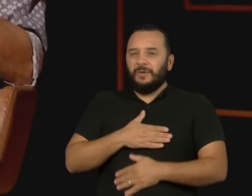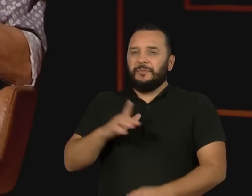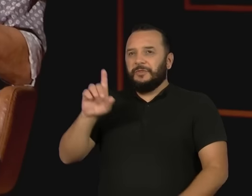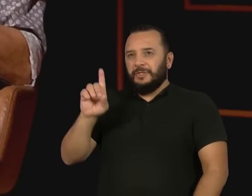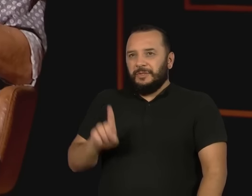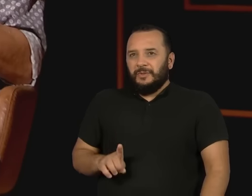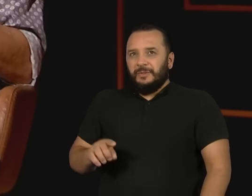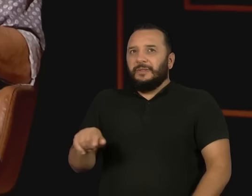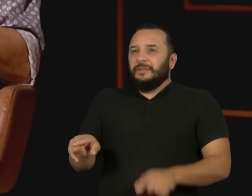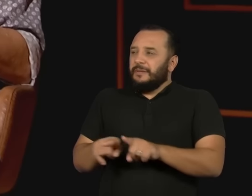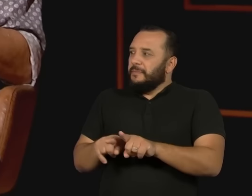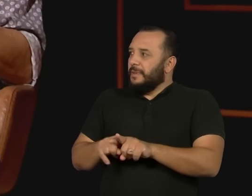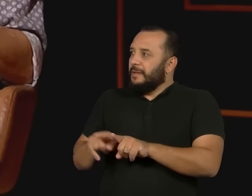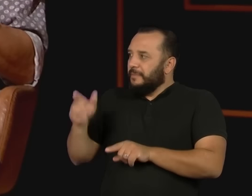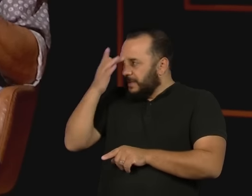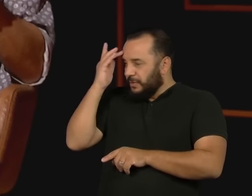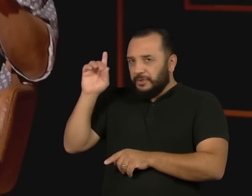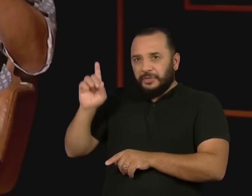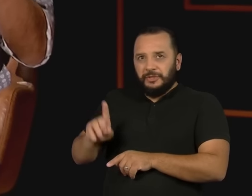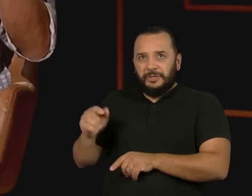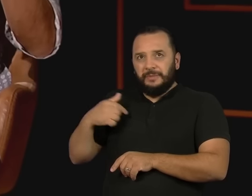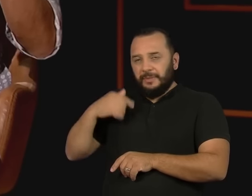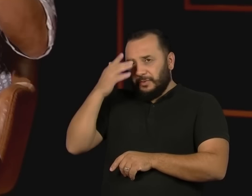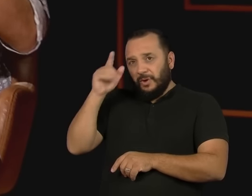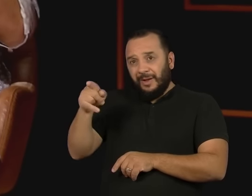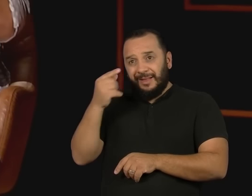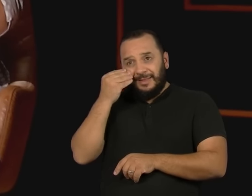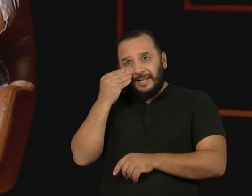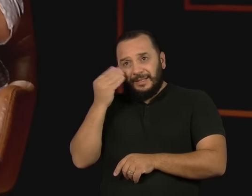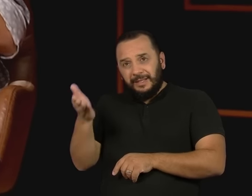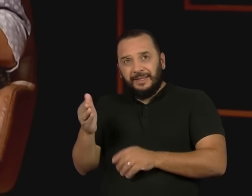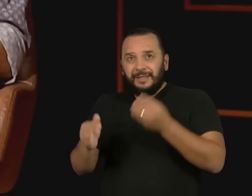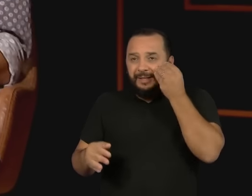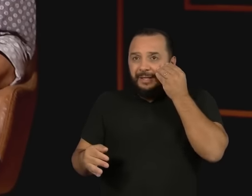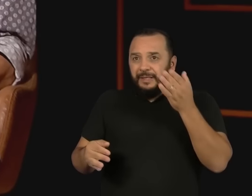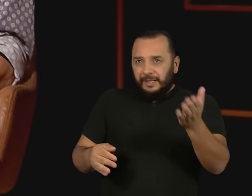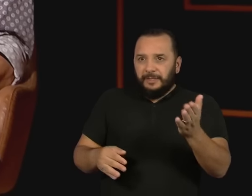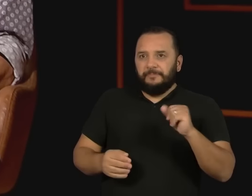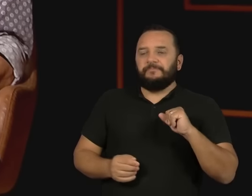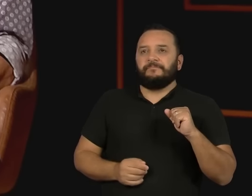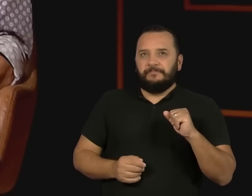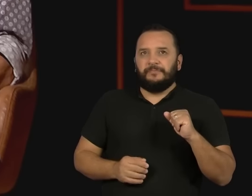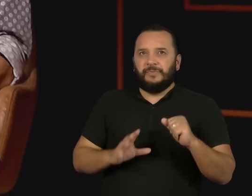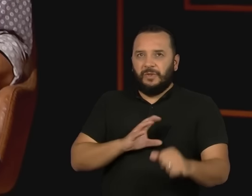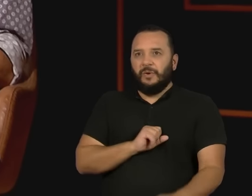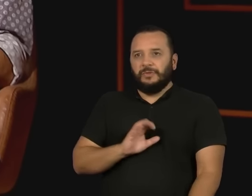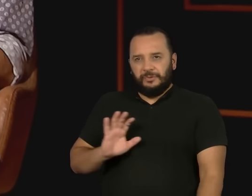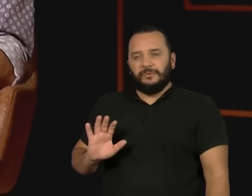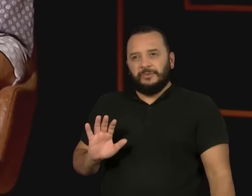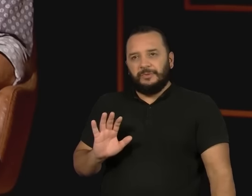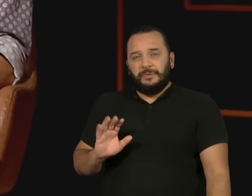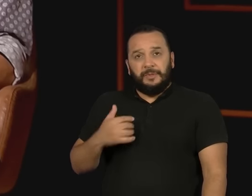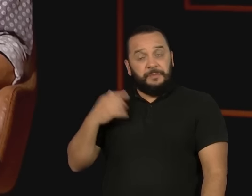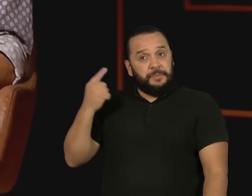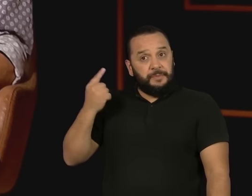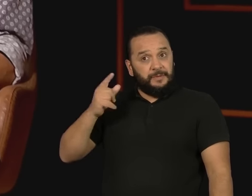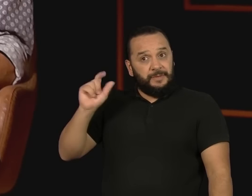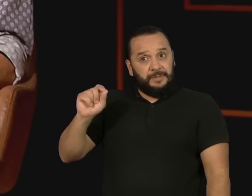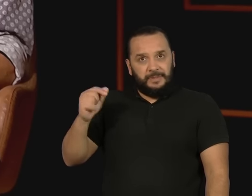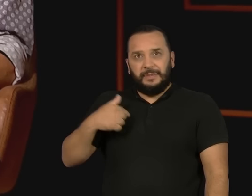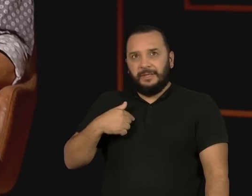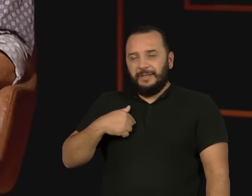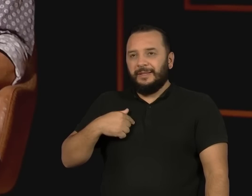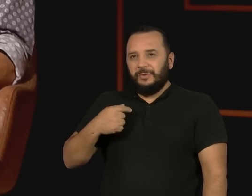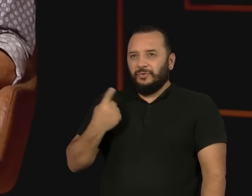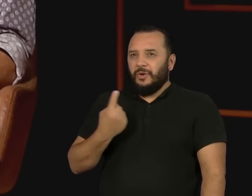ser dirigido, gosto muito de uma mão que me pega e fala: ó, tenta por aqui, agora tenta por ali, né? E acho que pela primeira vez agora, depois de fazer esse monólogo,